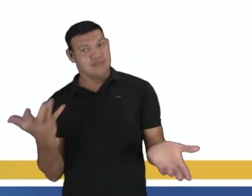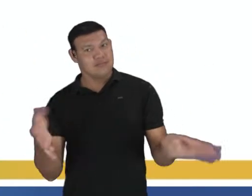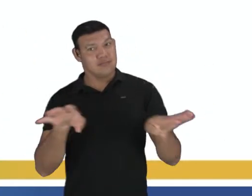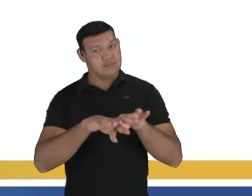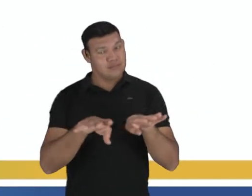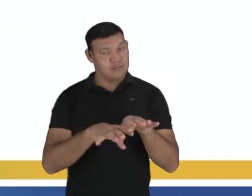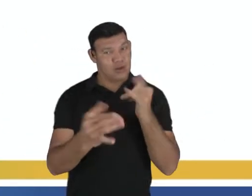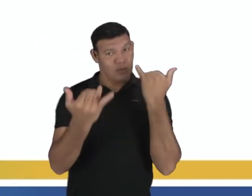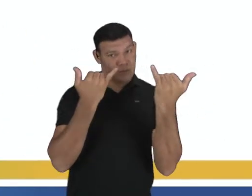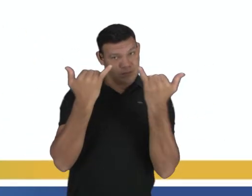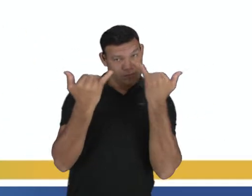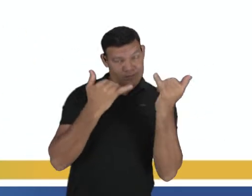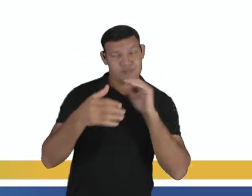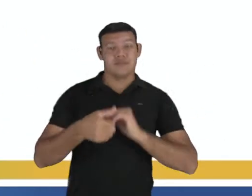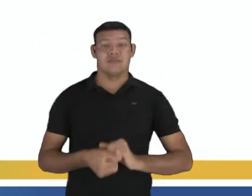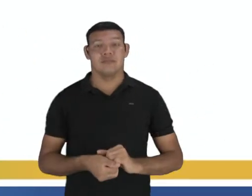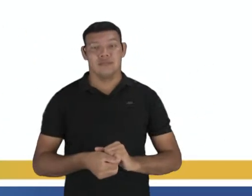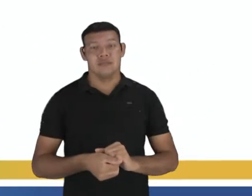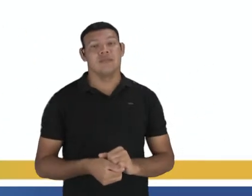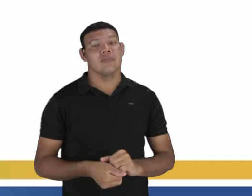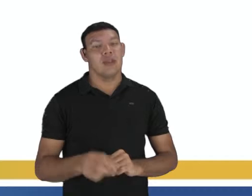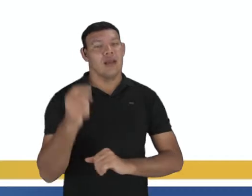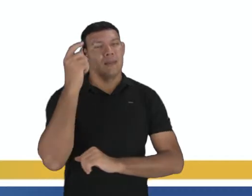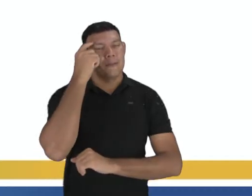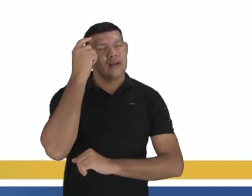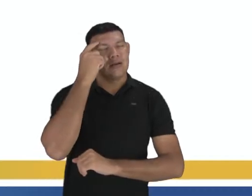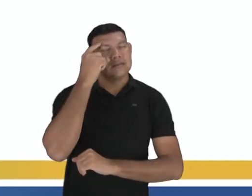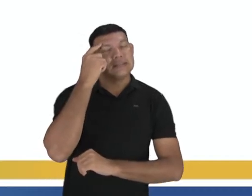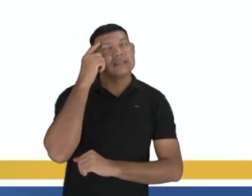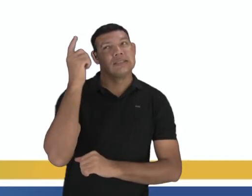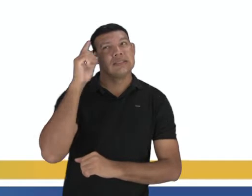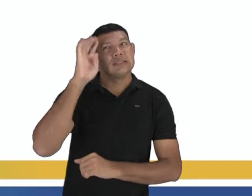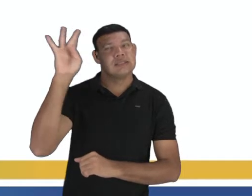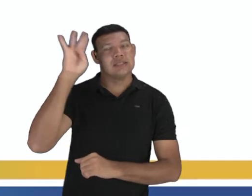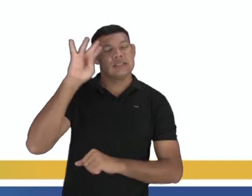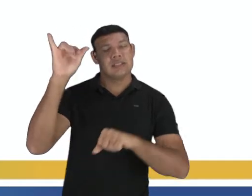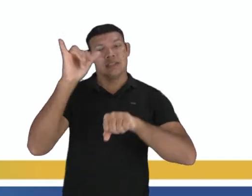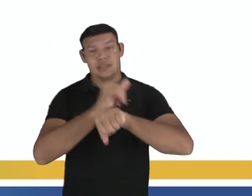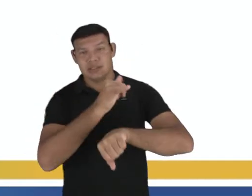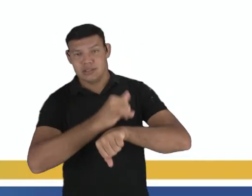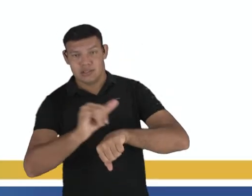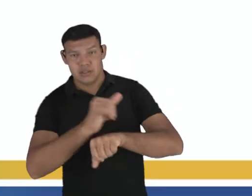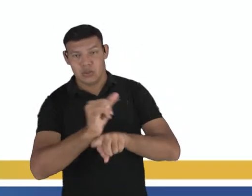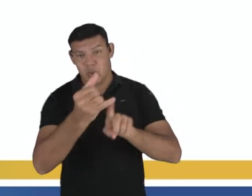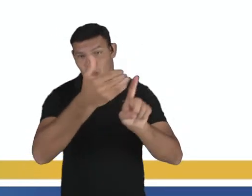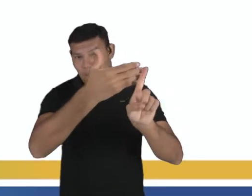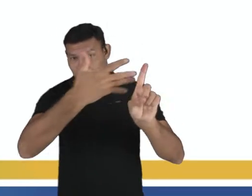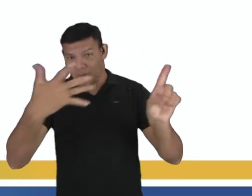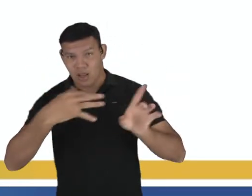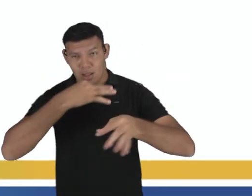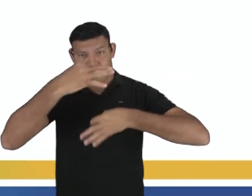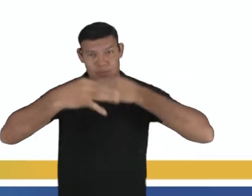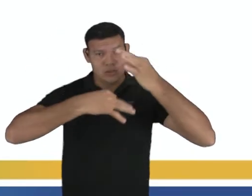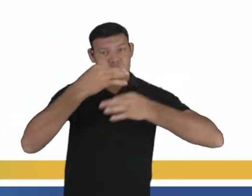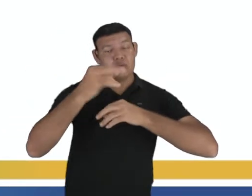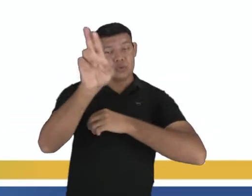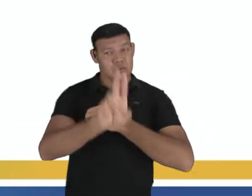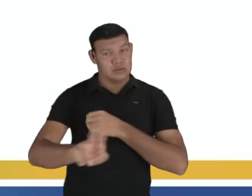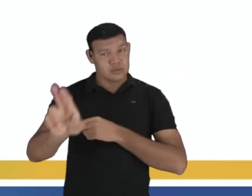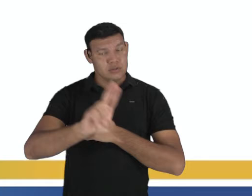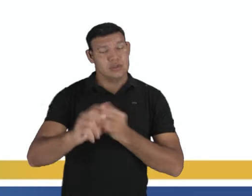passar, indica qual tipo de raciocínio e estratégia argumentativa está sendo utilizada pelo